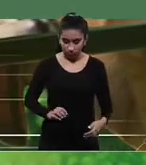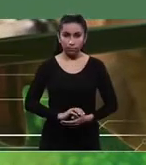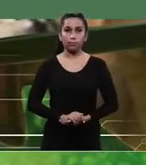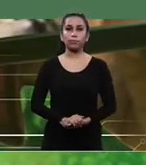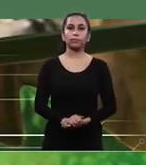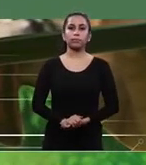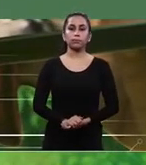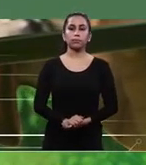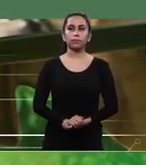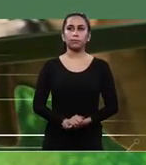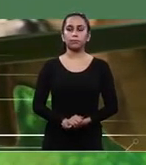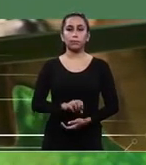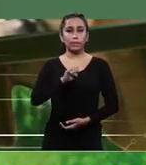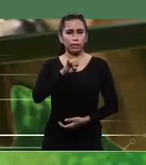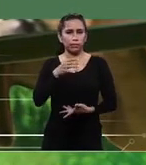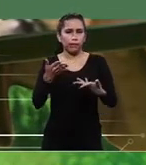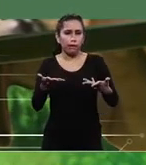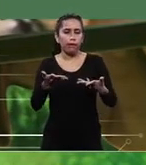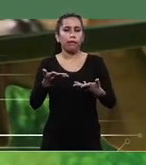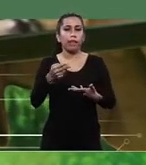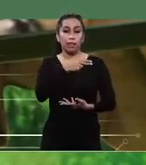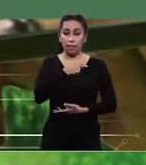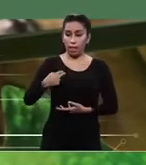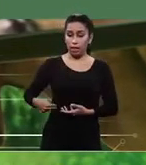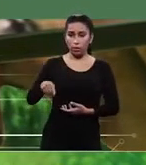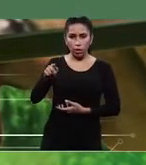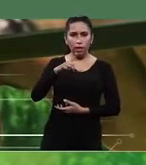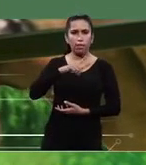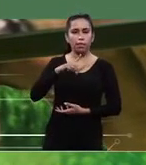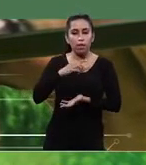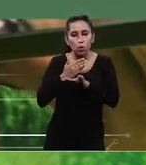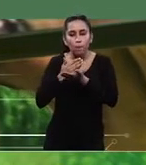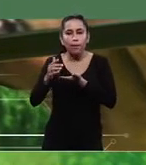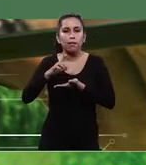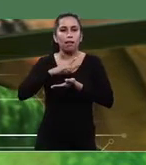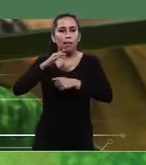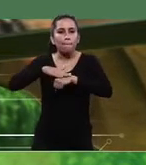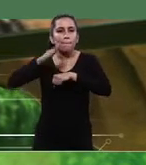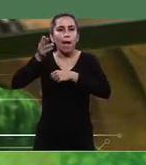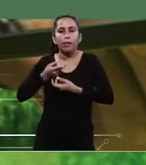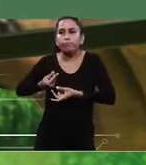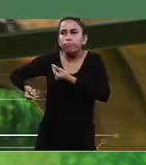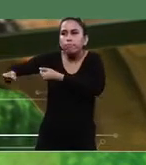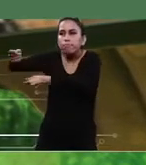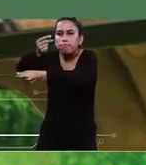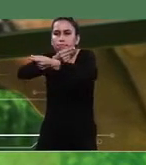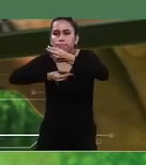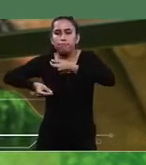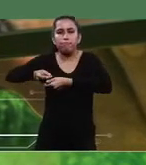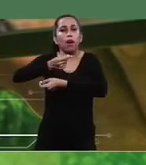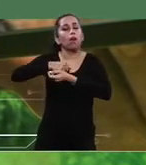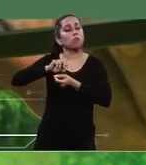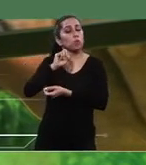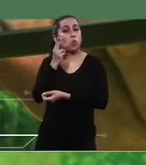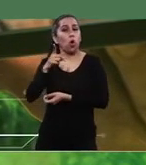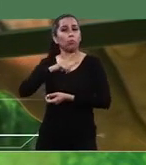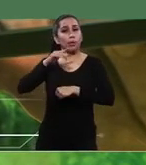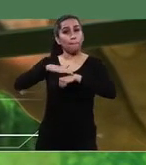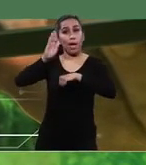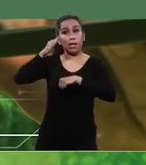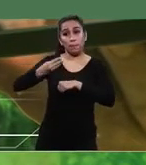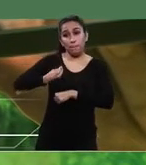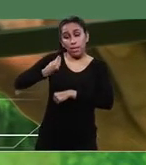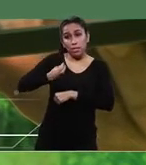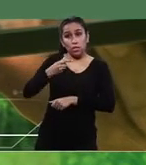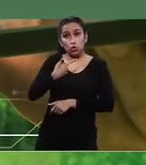seja, sejam possibilidades de abrirmos mais mercado na China ou de consolidarmos uma presença maior em alguns grupos de